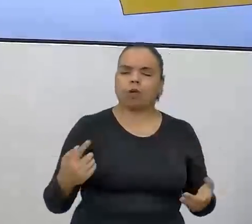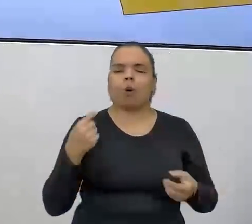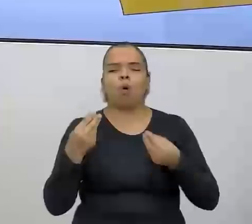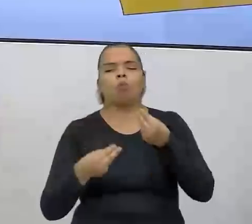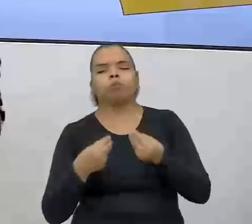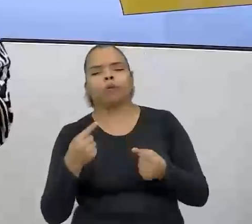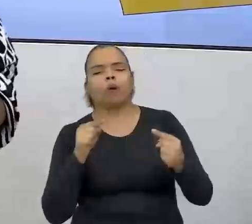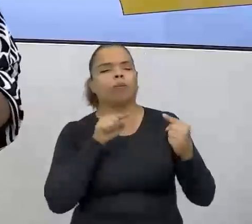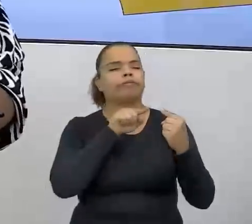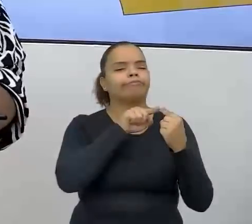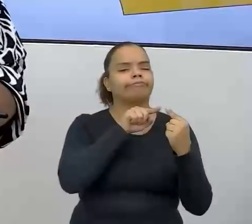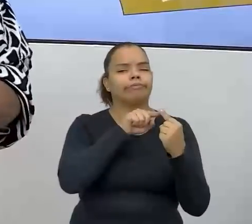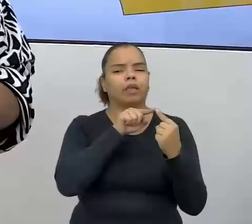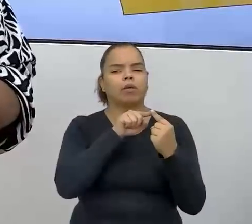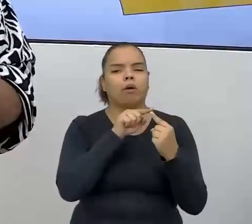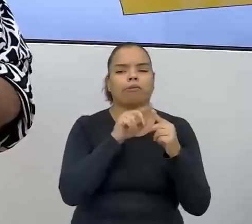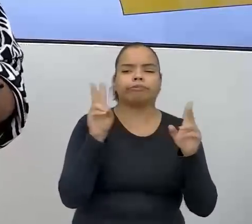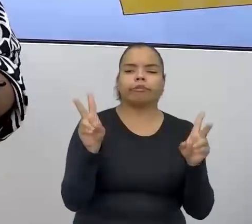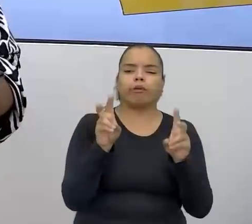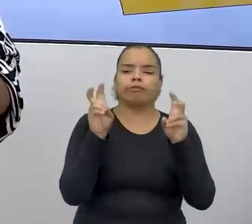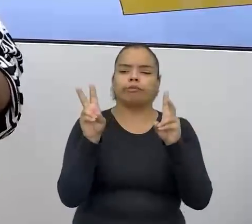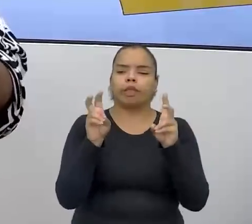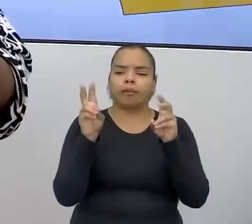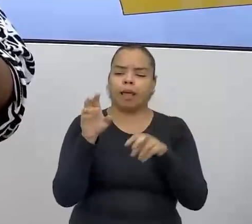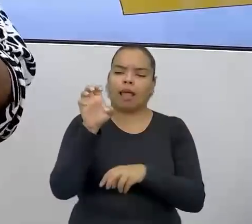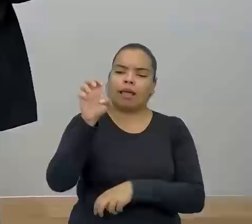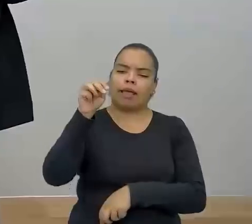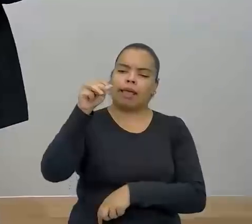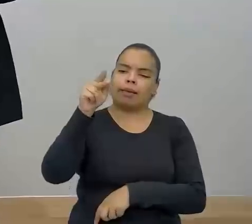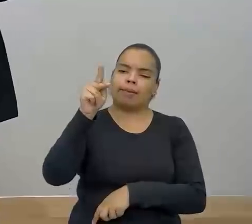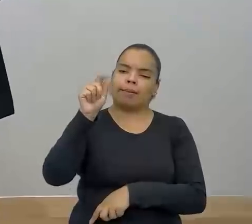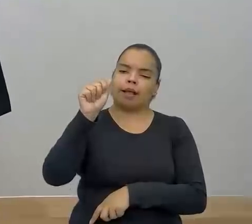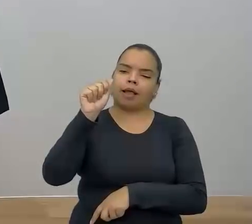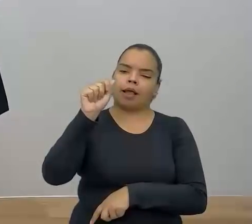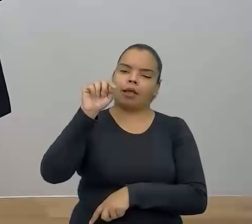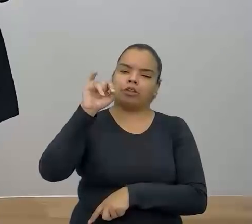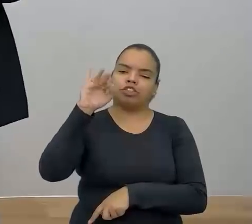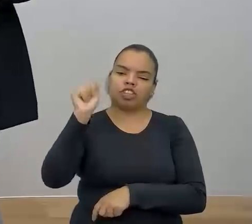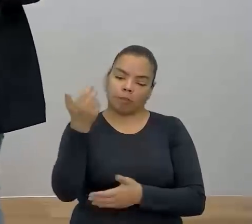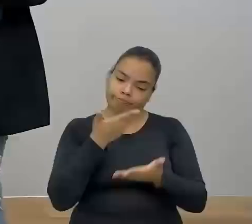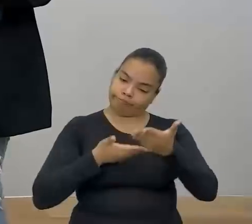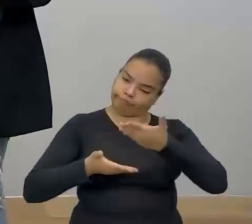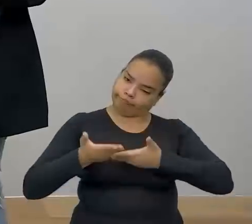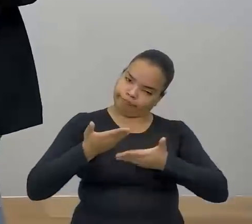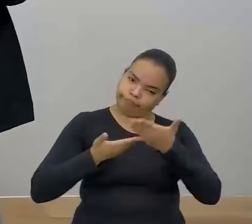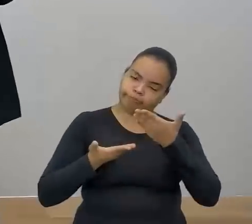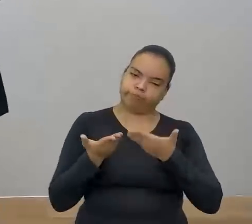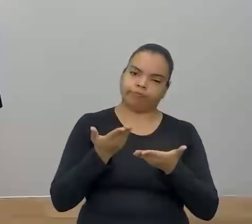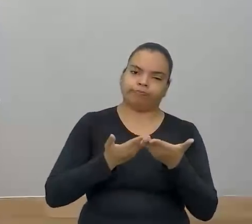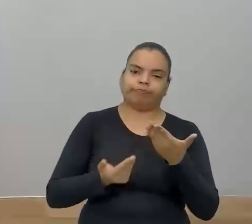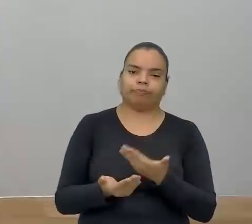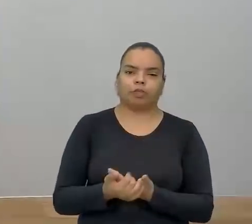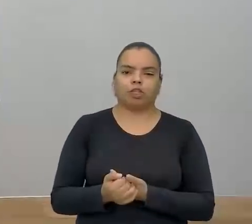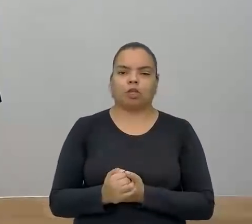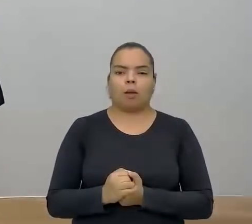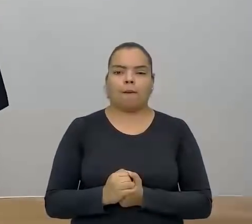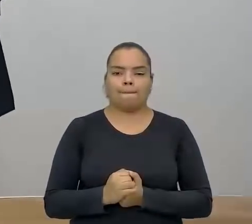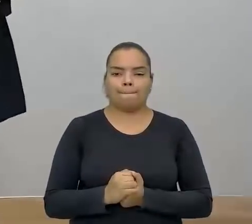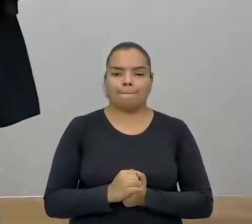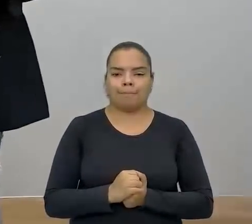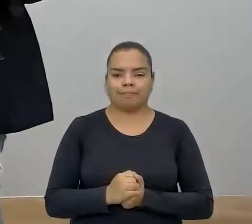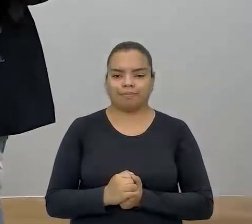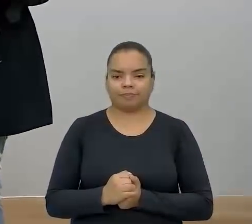relaciona, se articula com o tema de hoje, que é empatia. Vocês podem arriscar aí no chat, né? Isso. A gente não